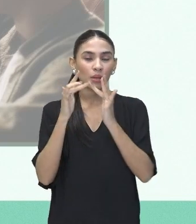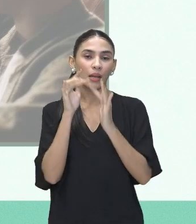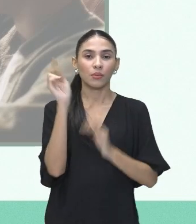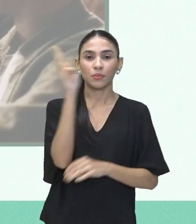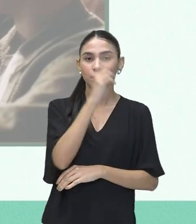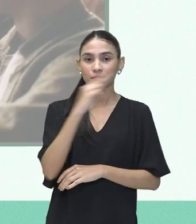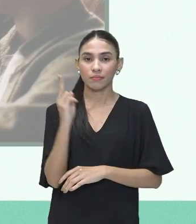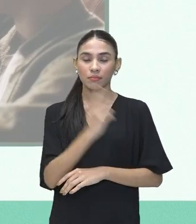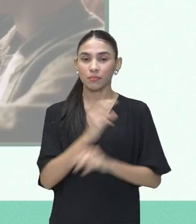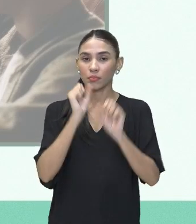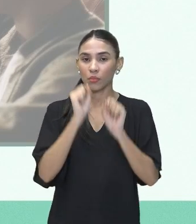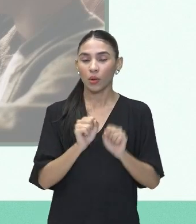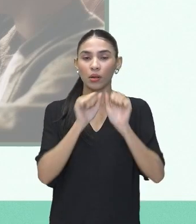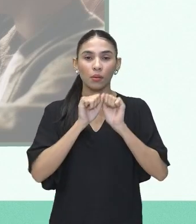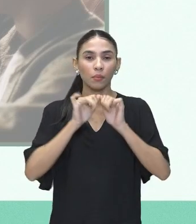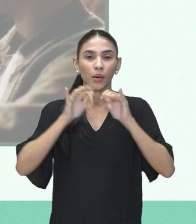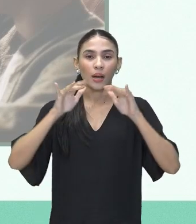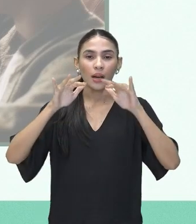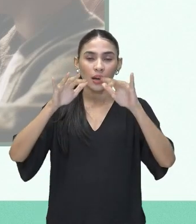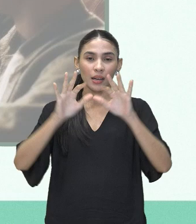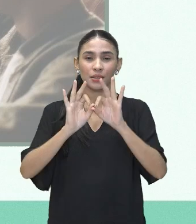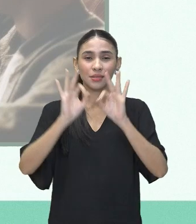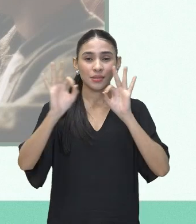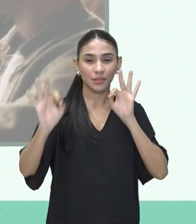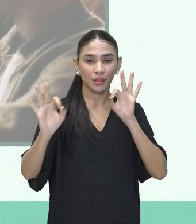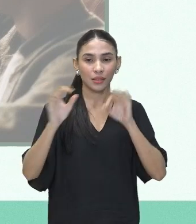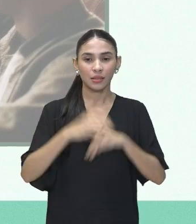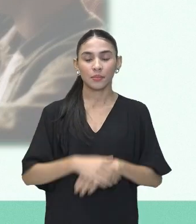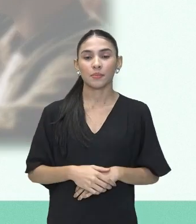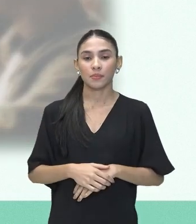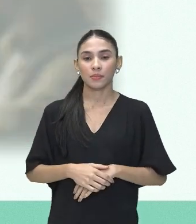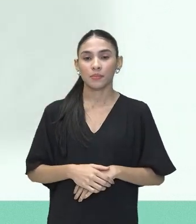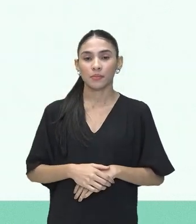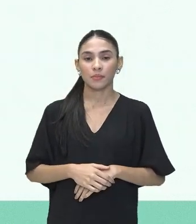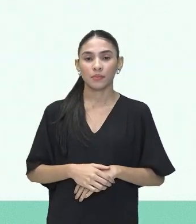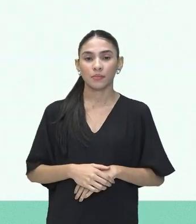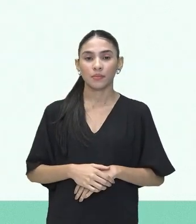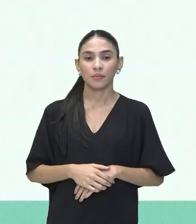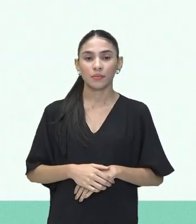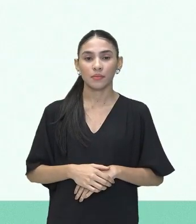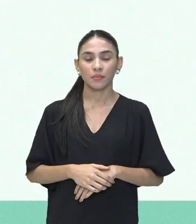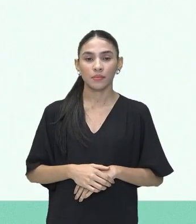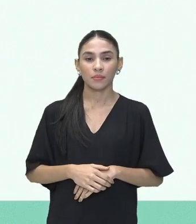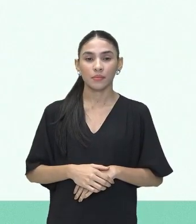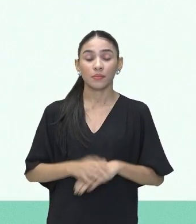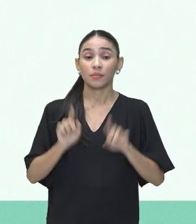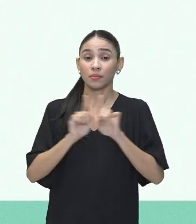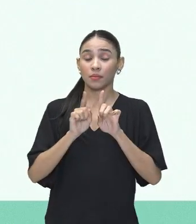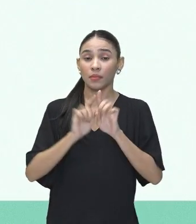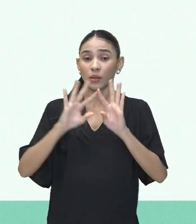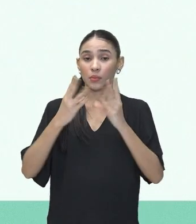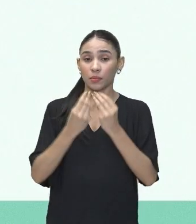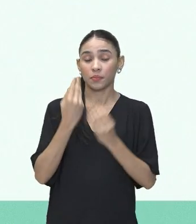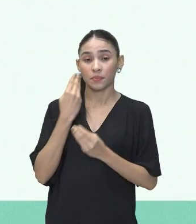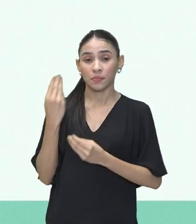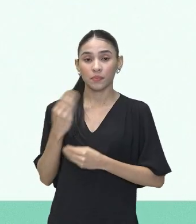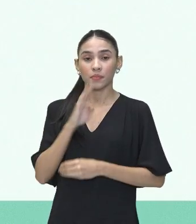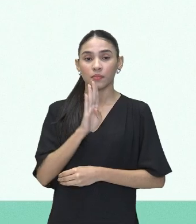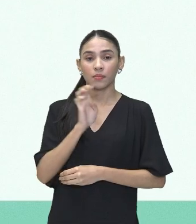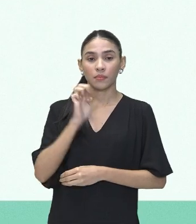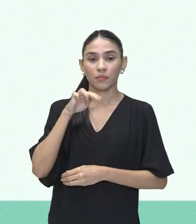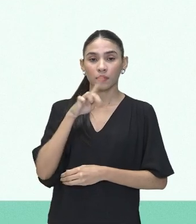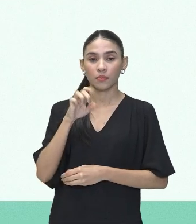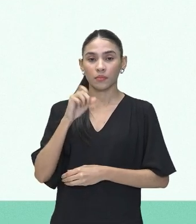ser transportado por longas distâncias. INCA 2021. O benzopireno é o